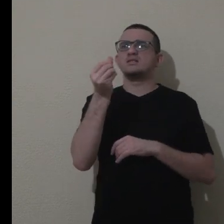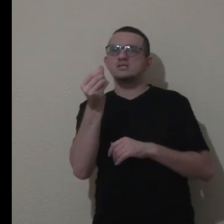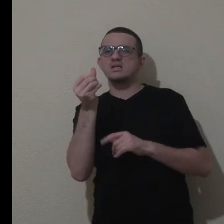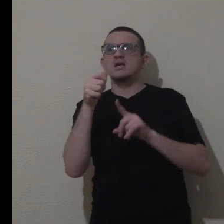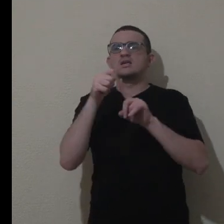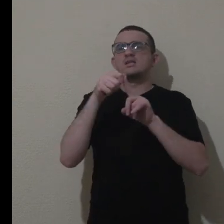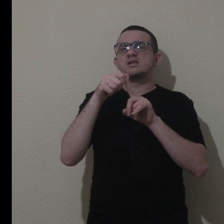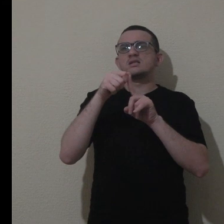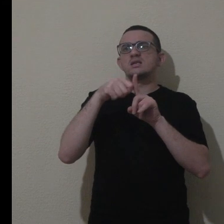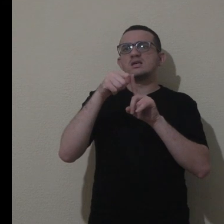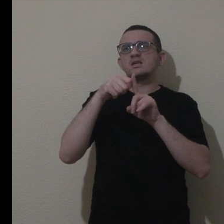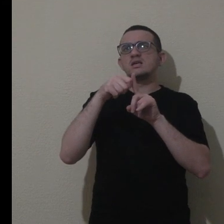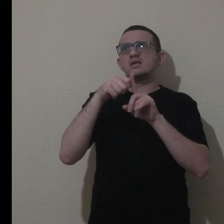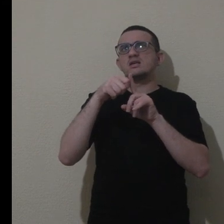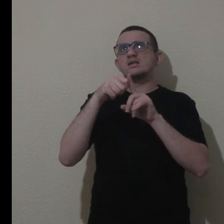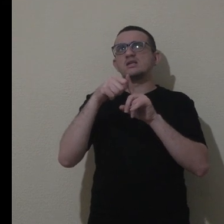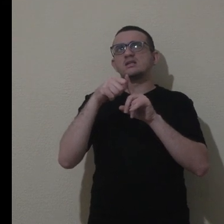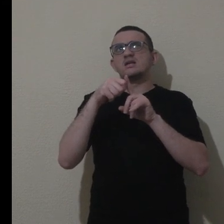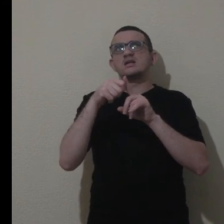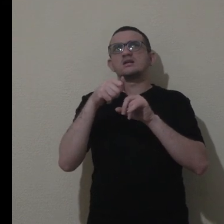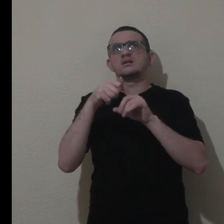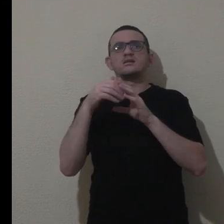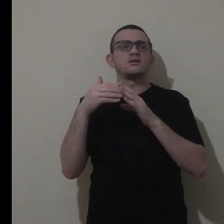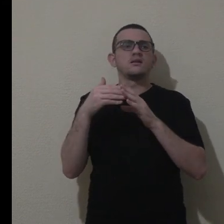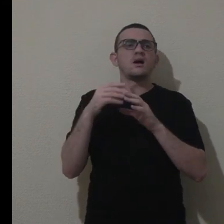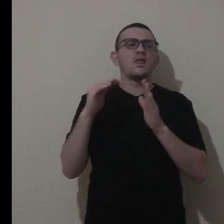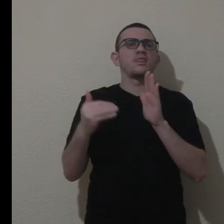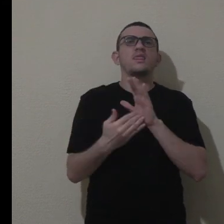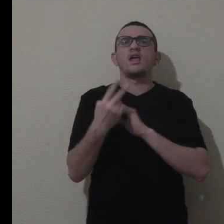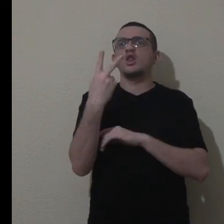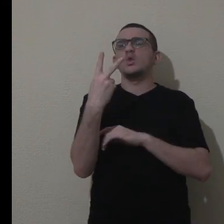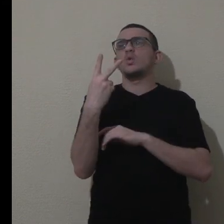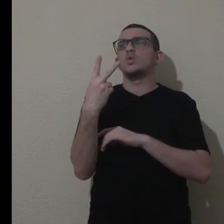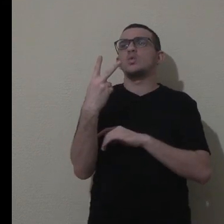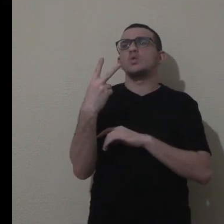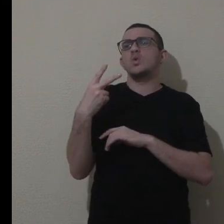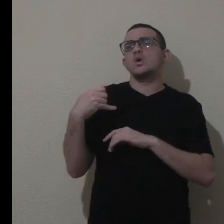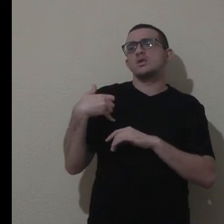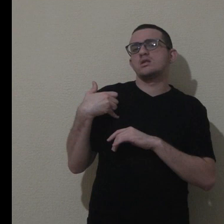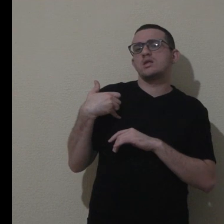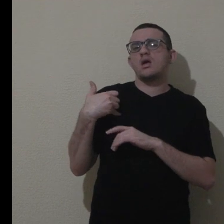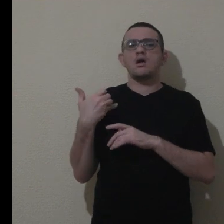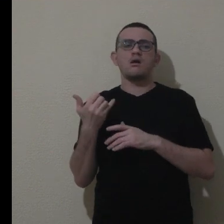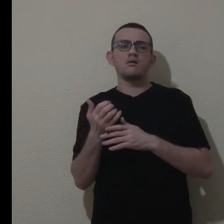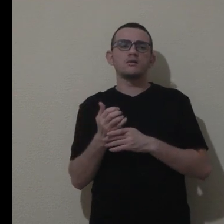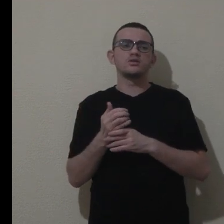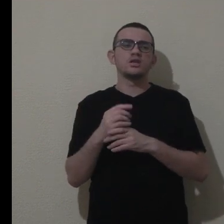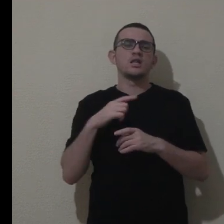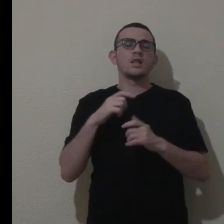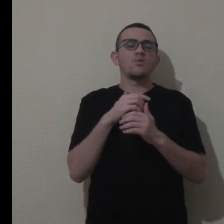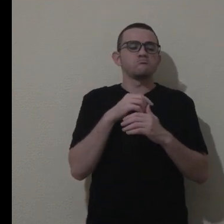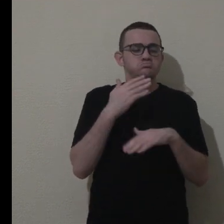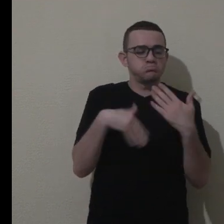36ª semana de gestação até 2 anos, ocorre um boom, assim por